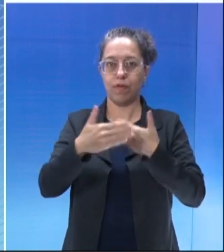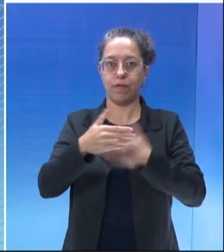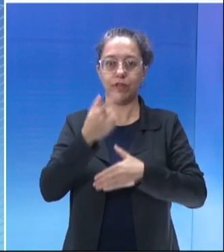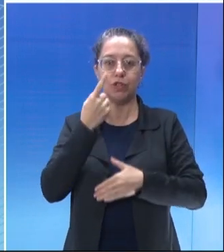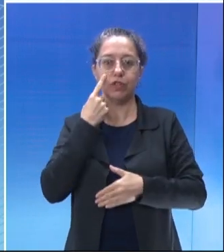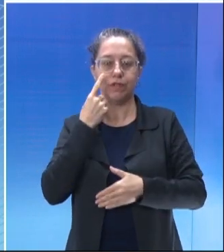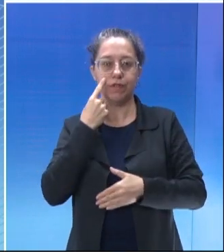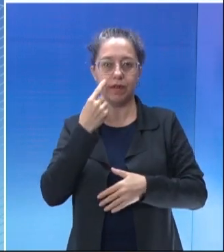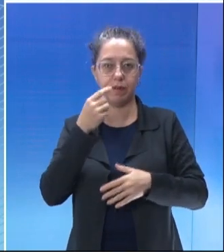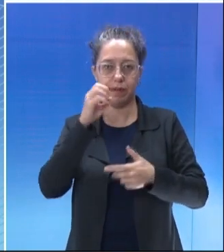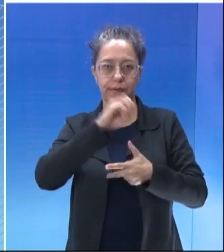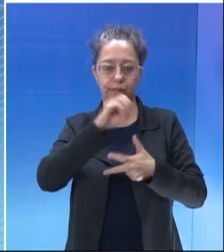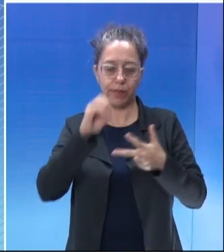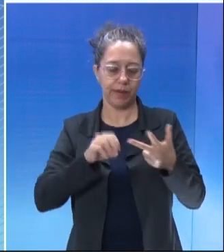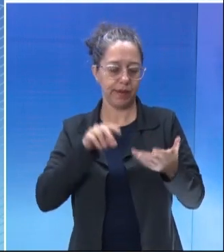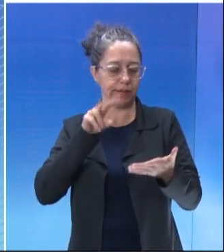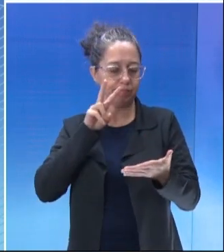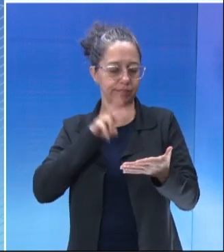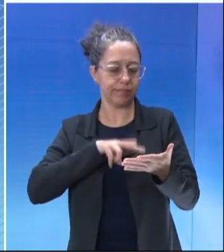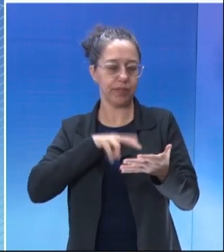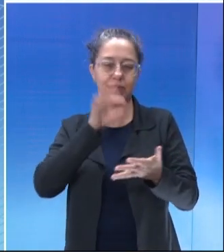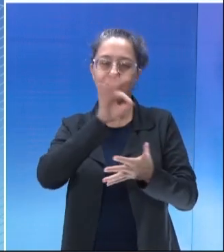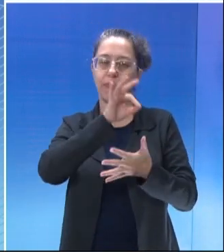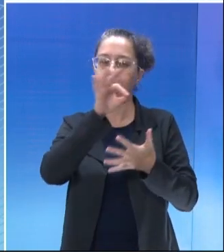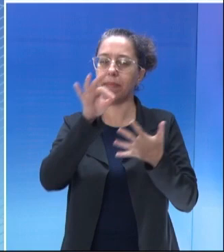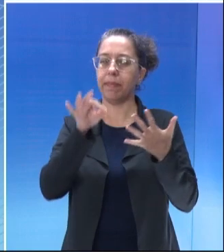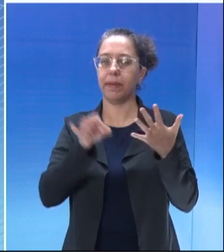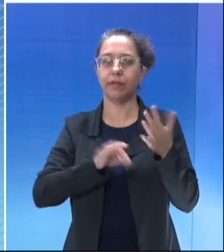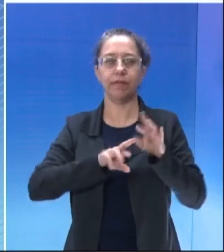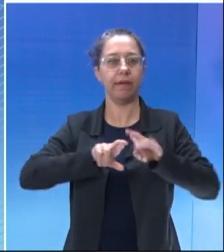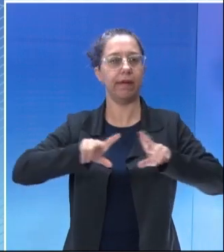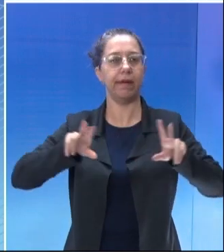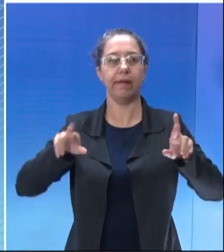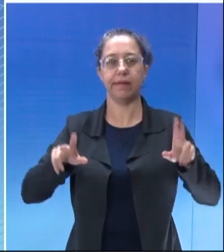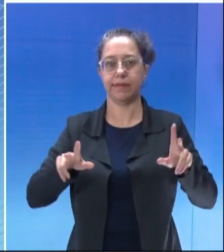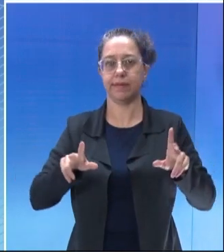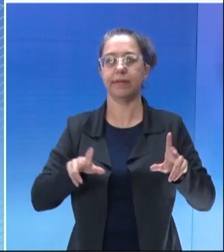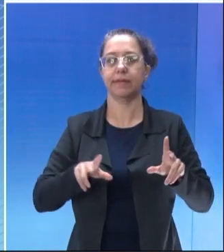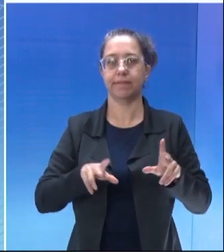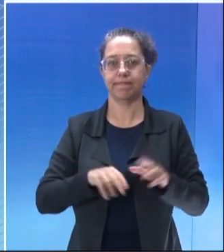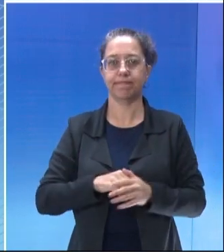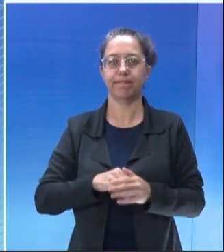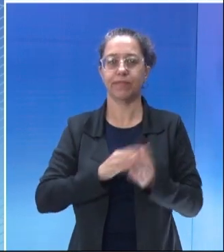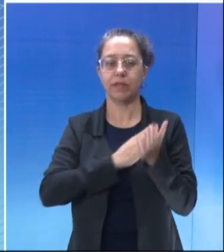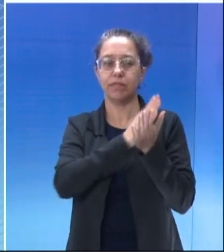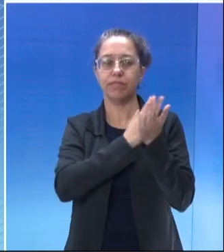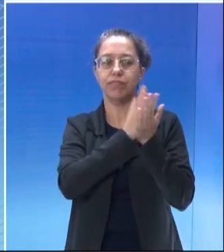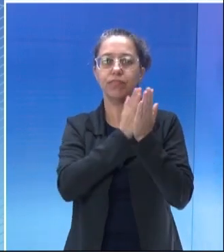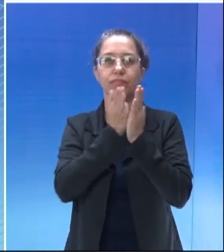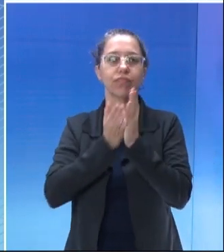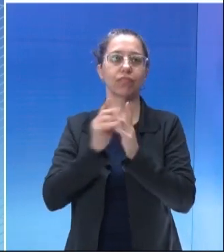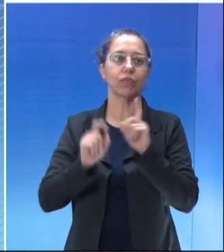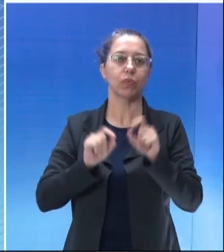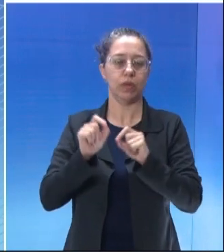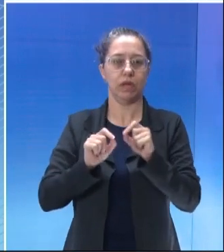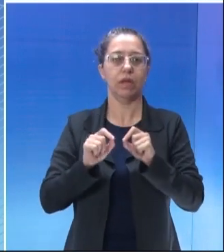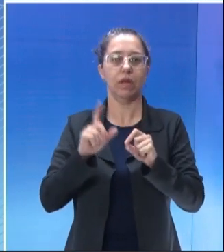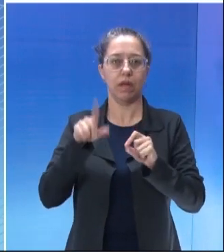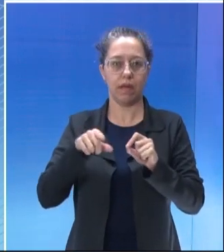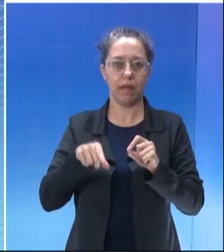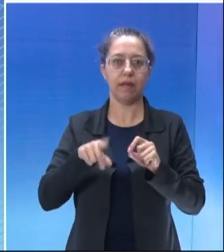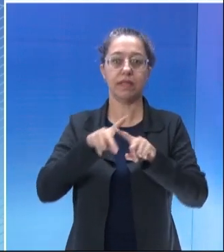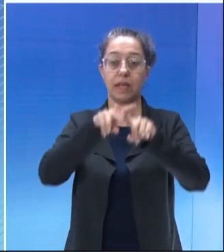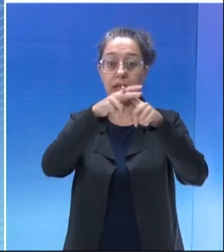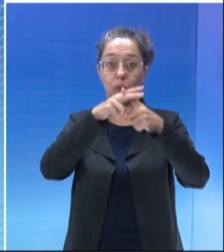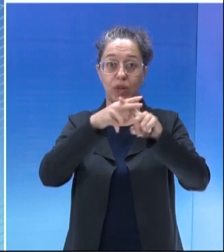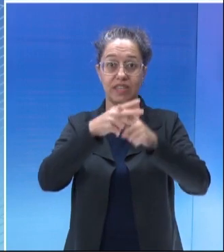pode ter aí várias questões que abordam pontos muito diferentes acerca da